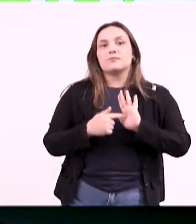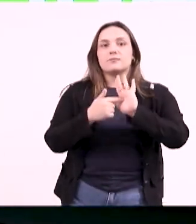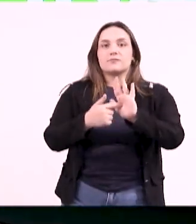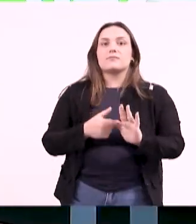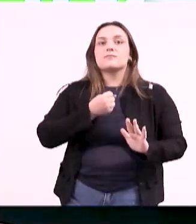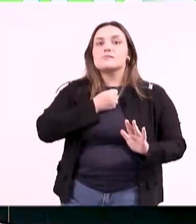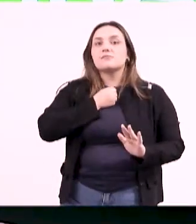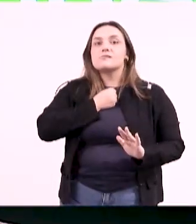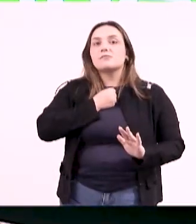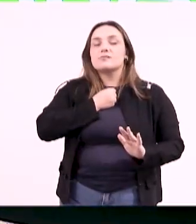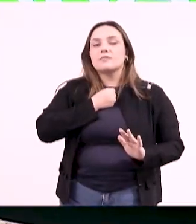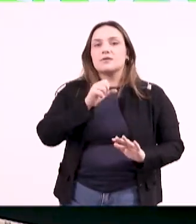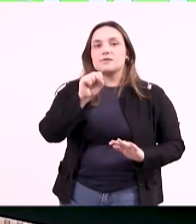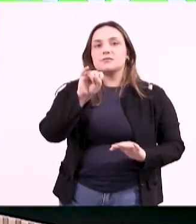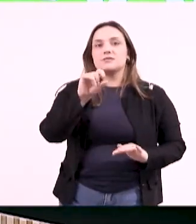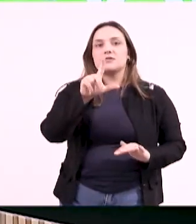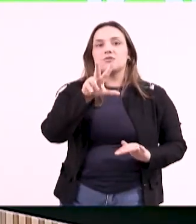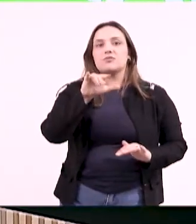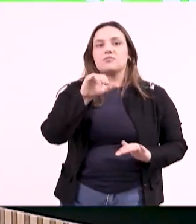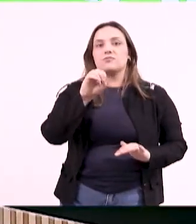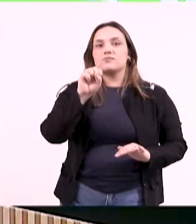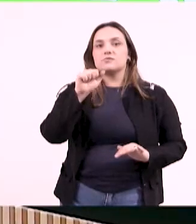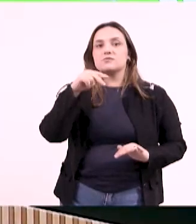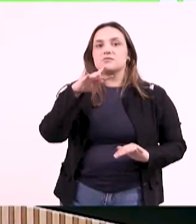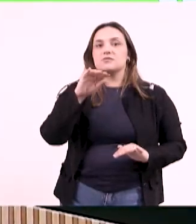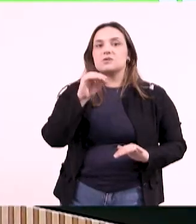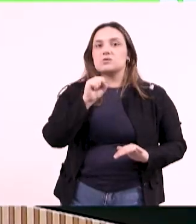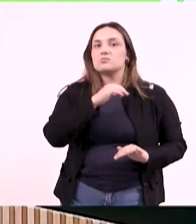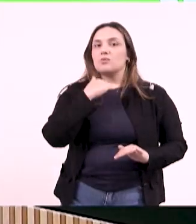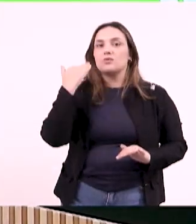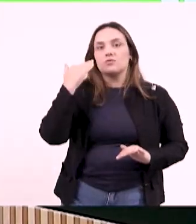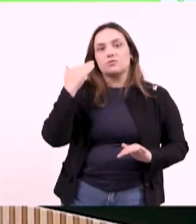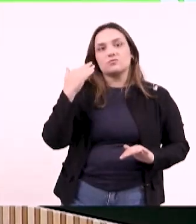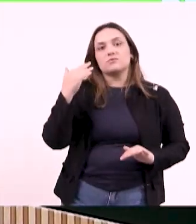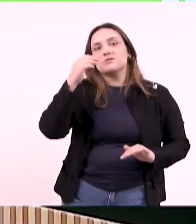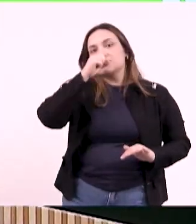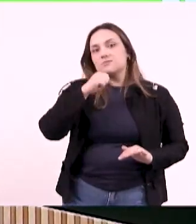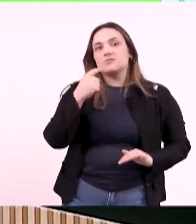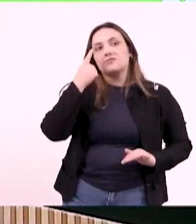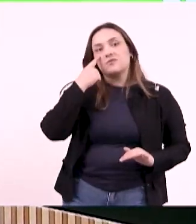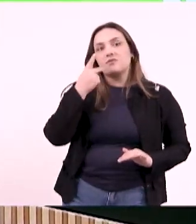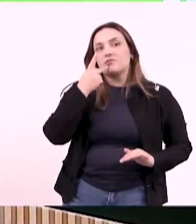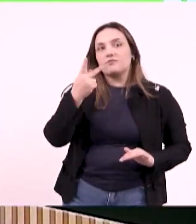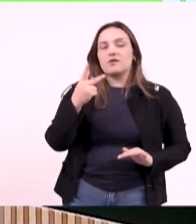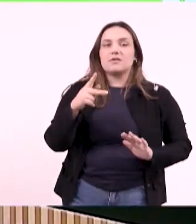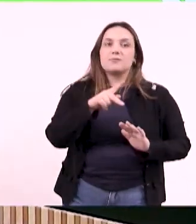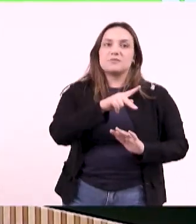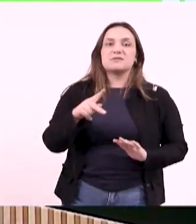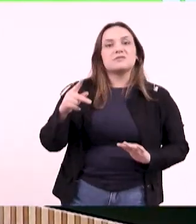apresentador Silvio Santos no último sábado. Vamos ouvir então agora a fala do deputado presidente da Casa